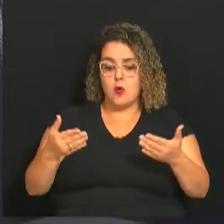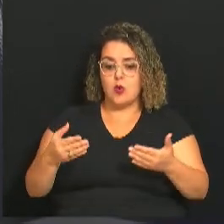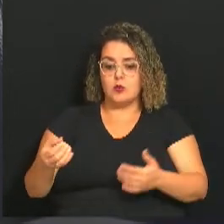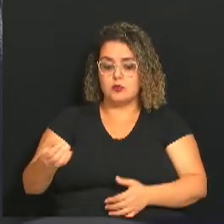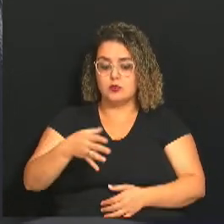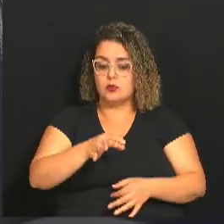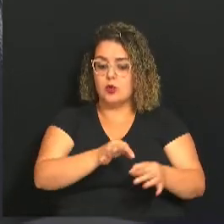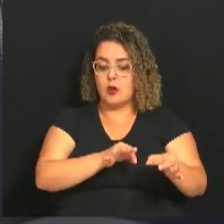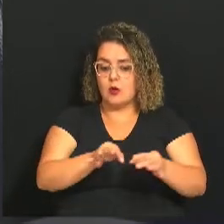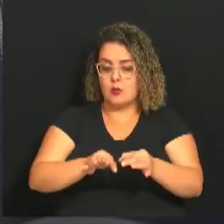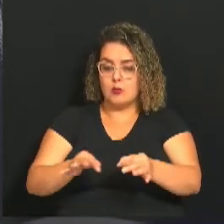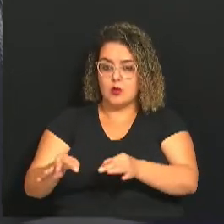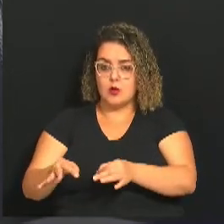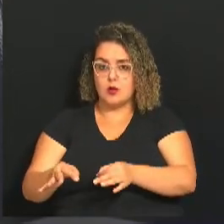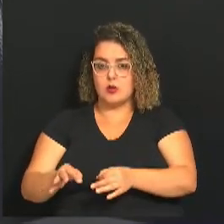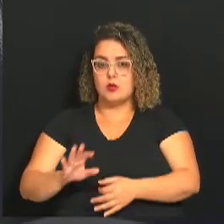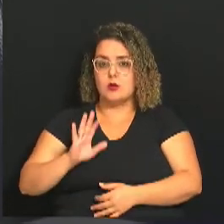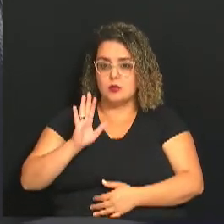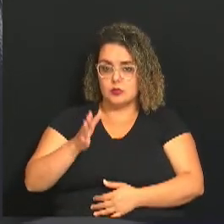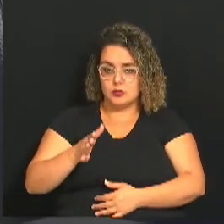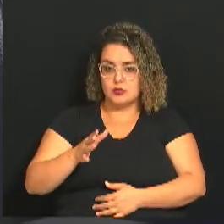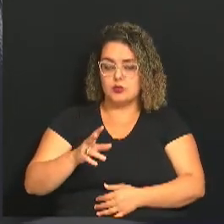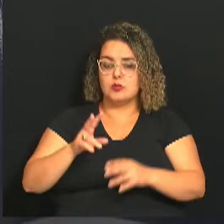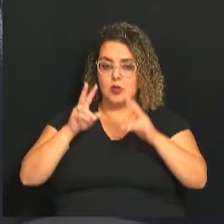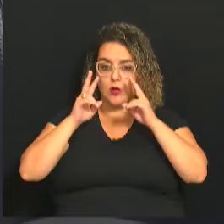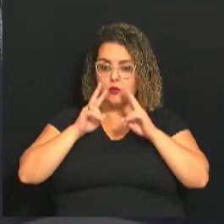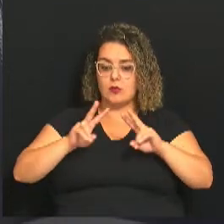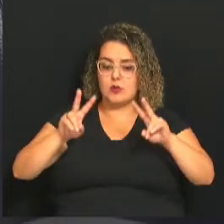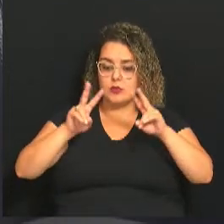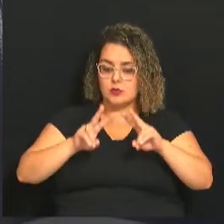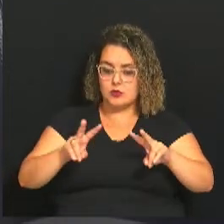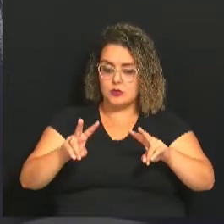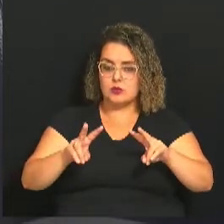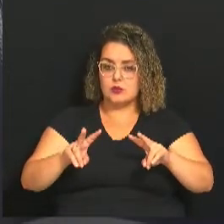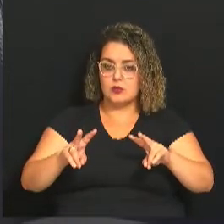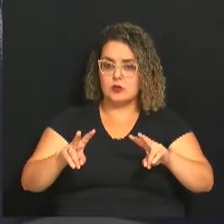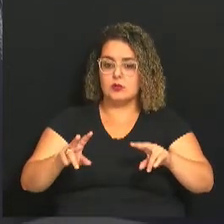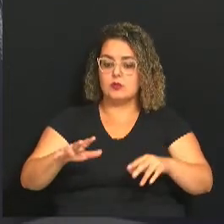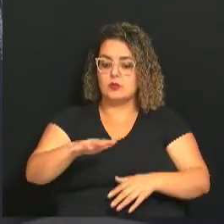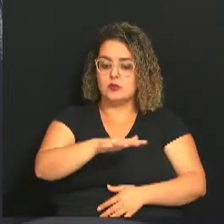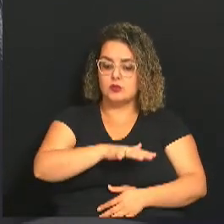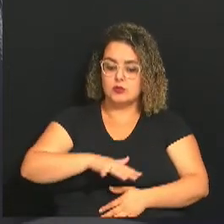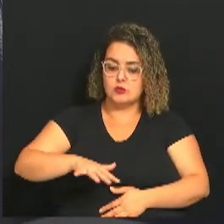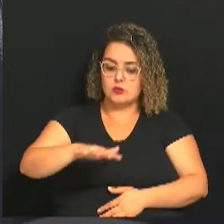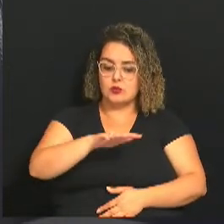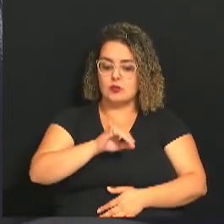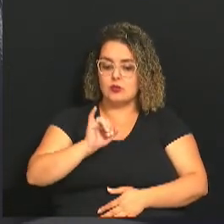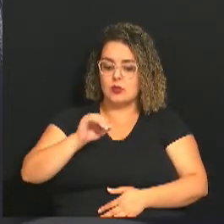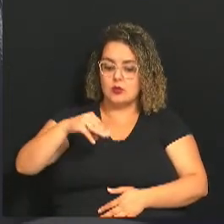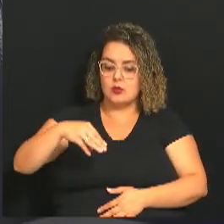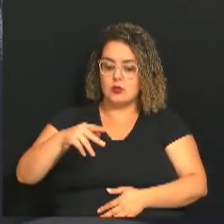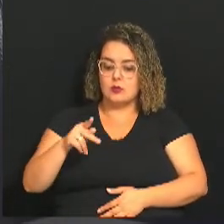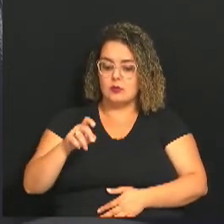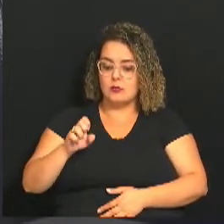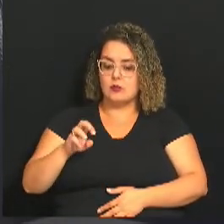projeto já contempla a ideia de manter uma área impermeável,